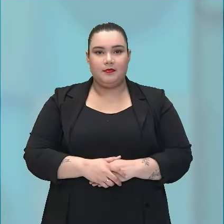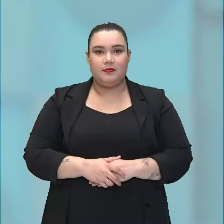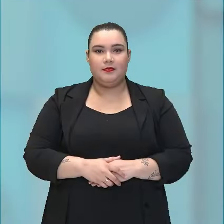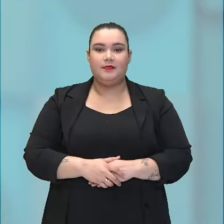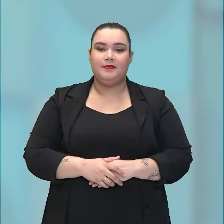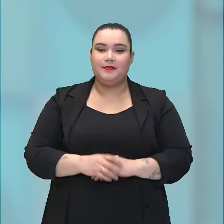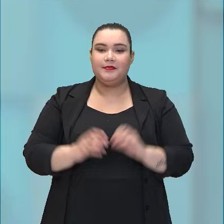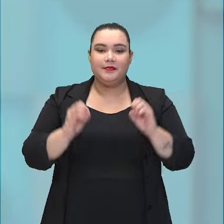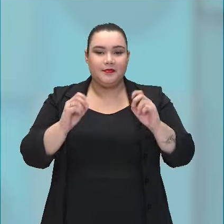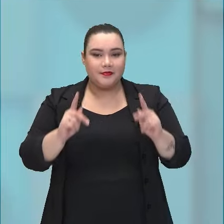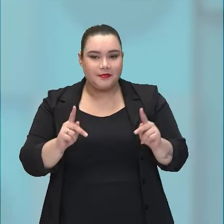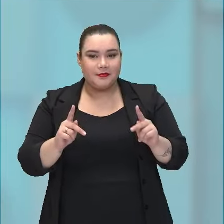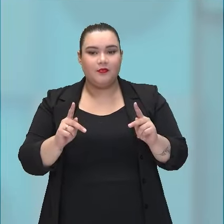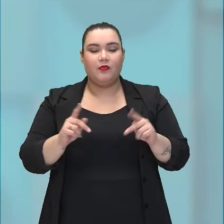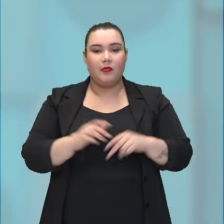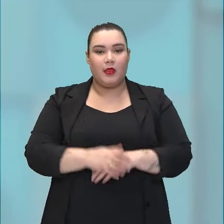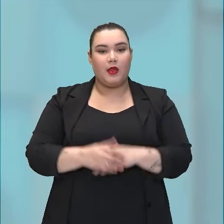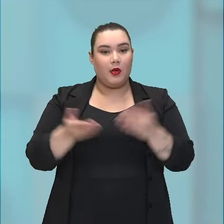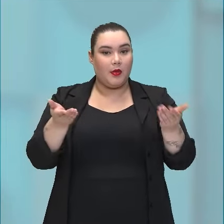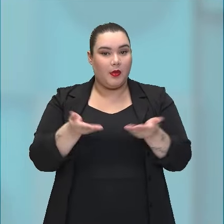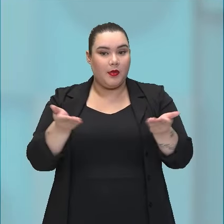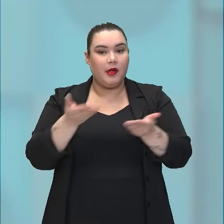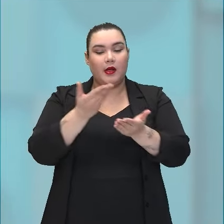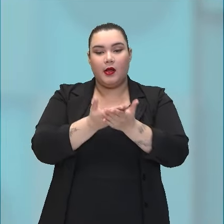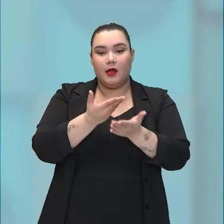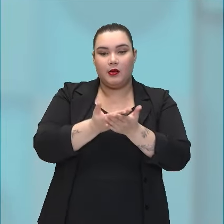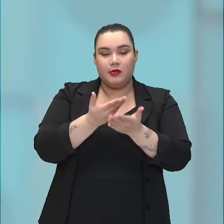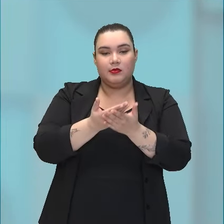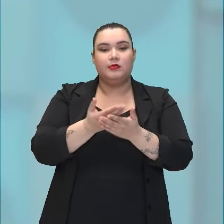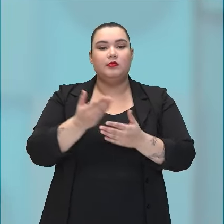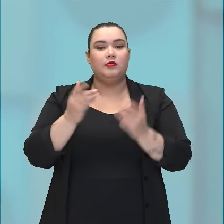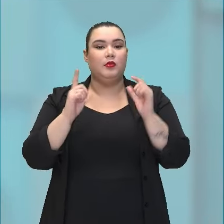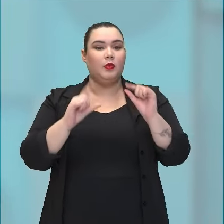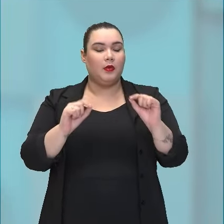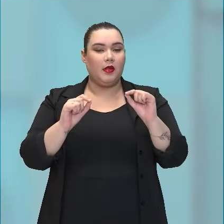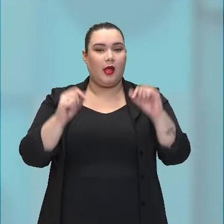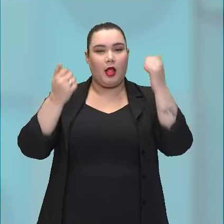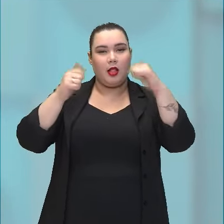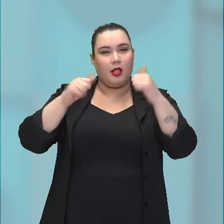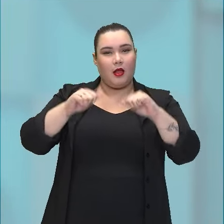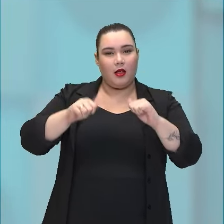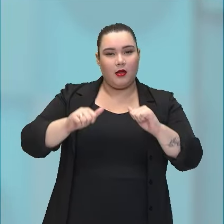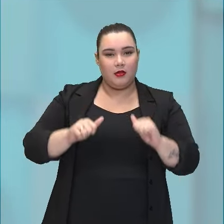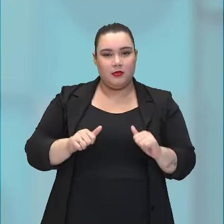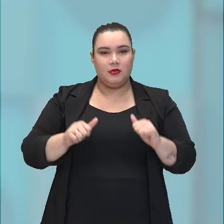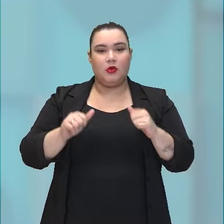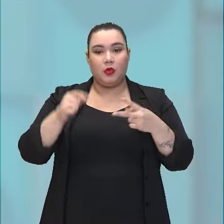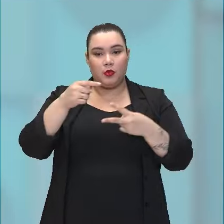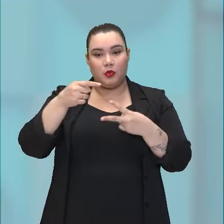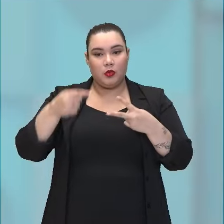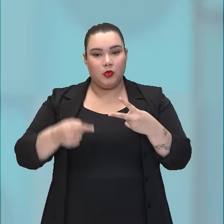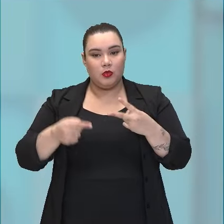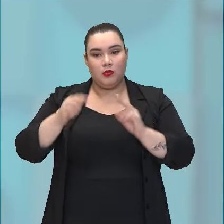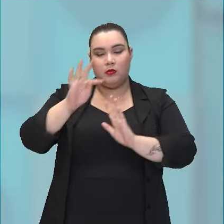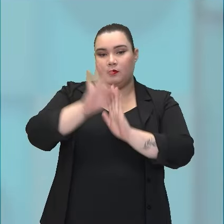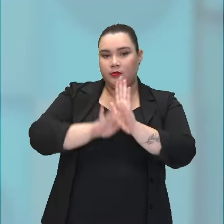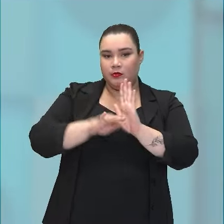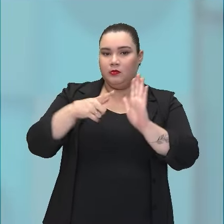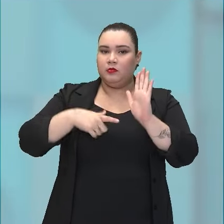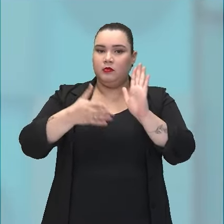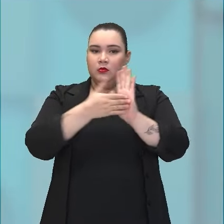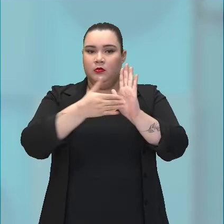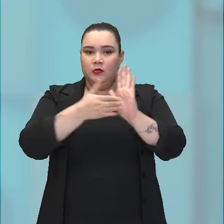Muito bem, turmas, nesta aula vamos estudar, vamos analisar dois textos como proposta